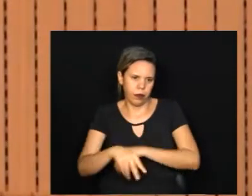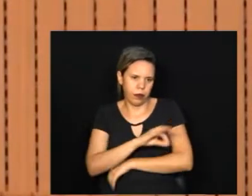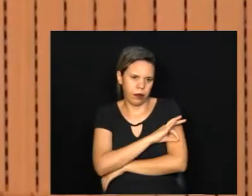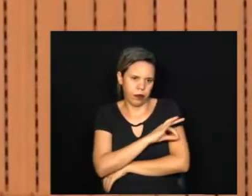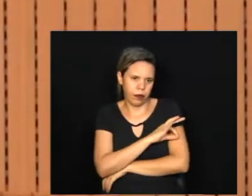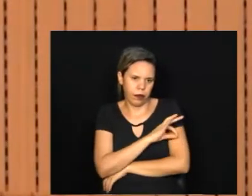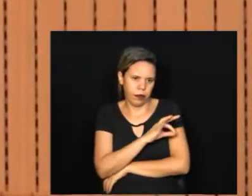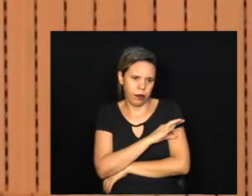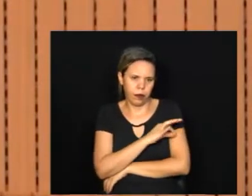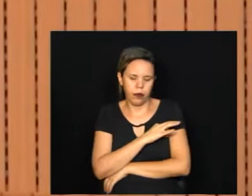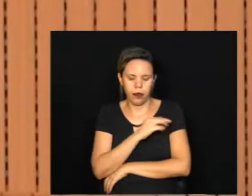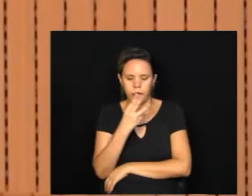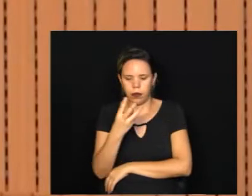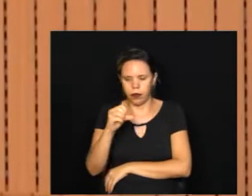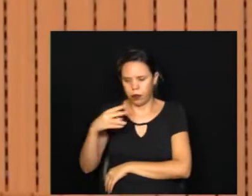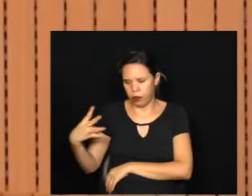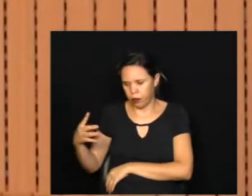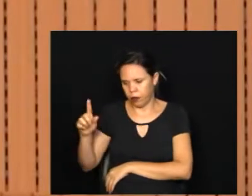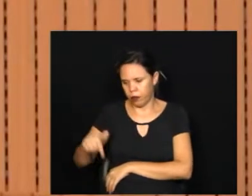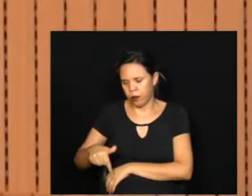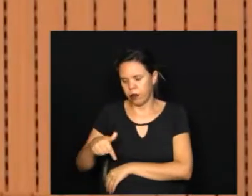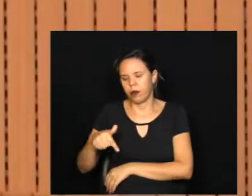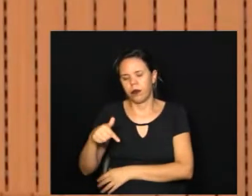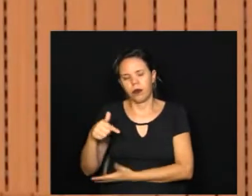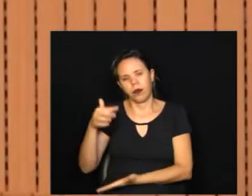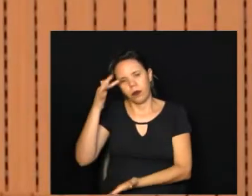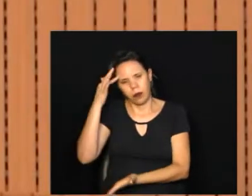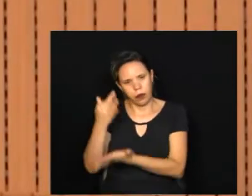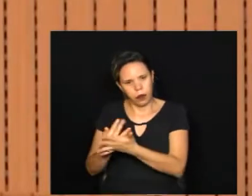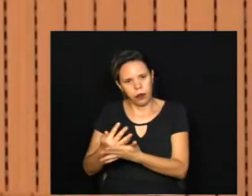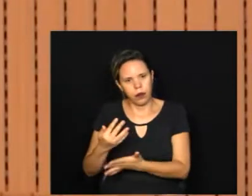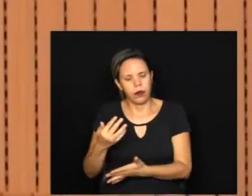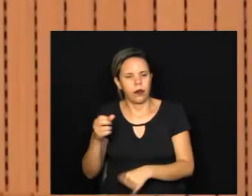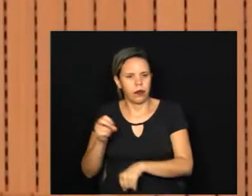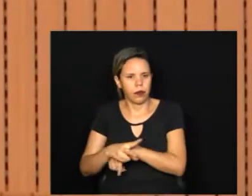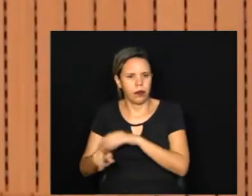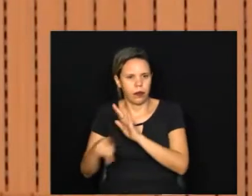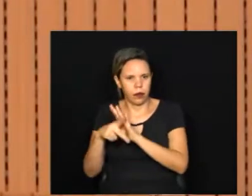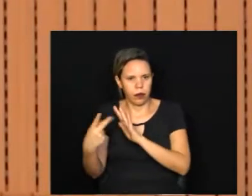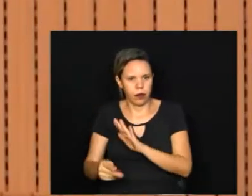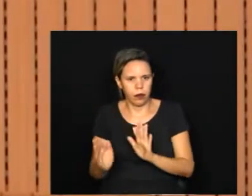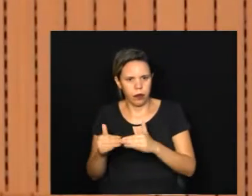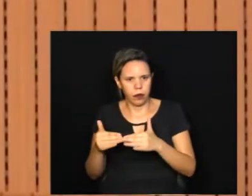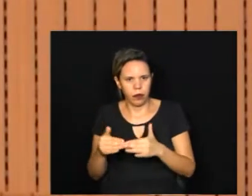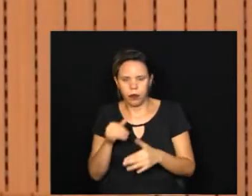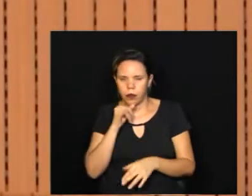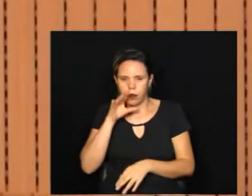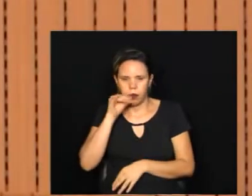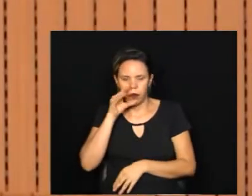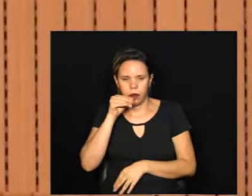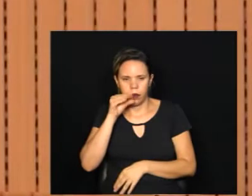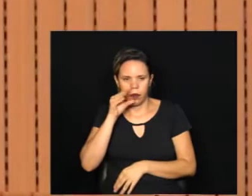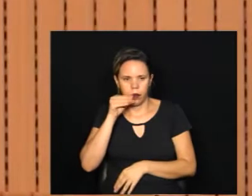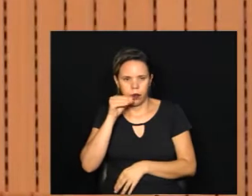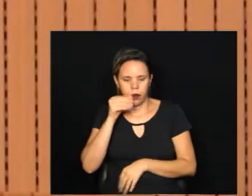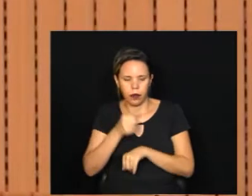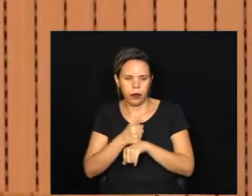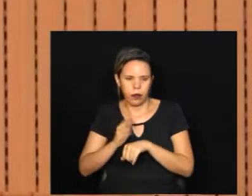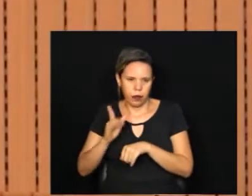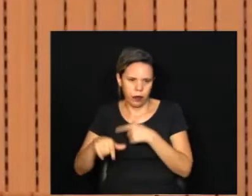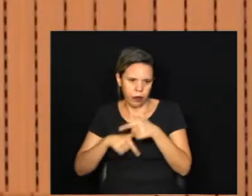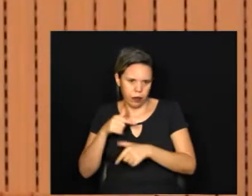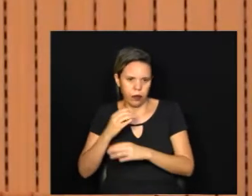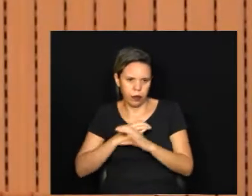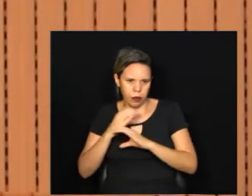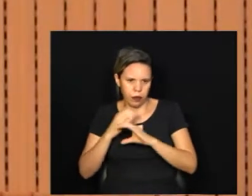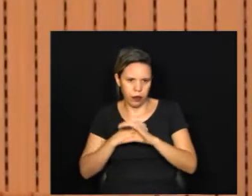de confiança. Essas funções de confiança são específicas para servidores de carreira, né? E